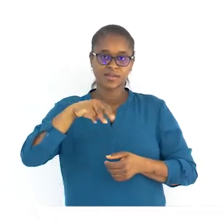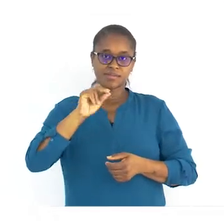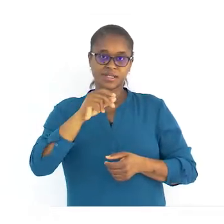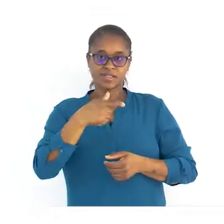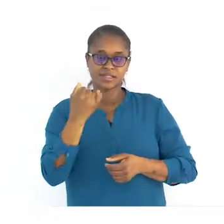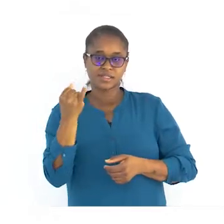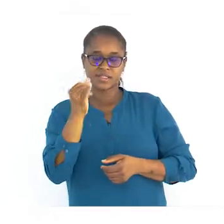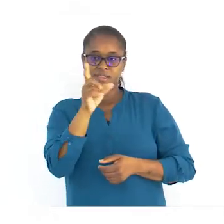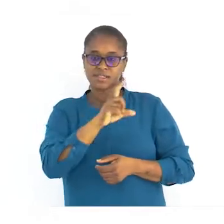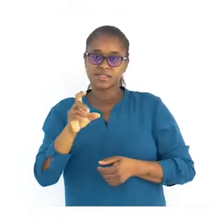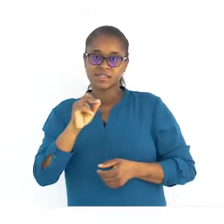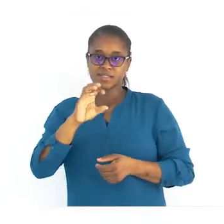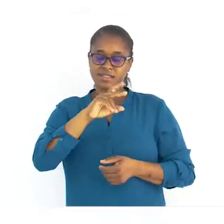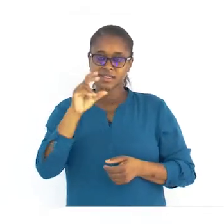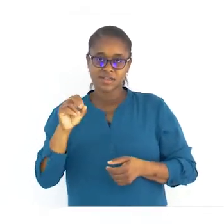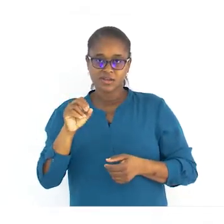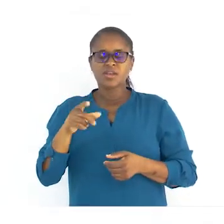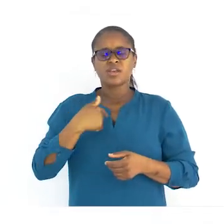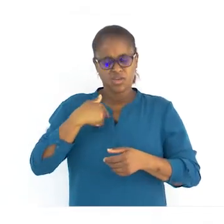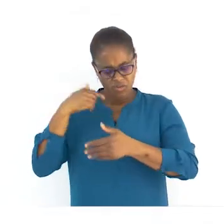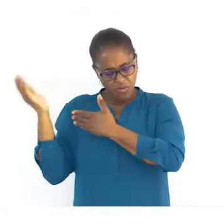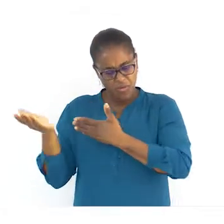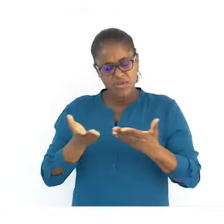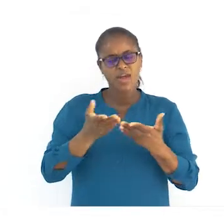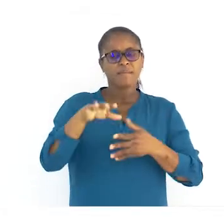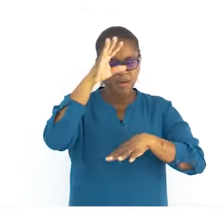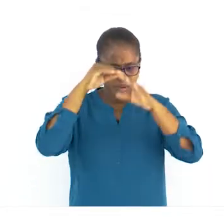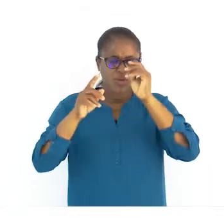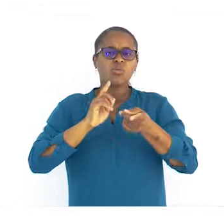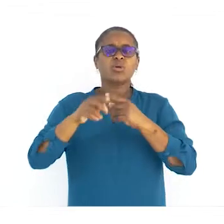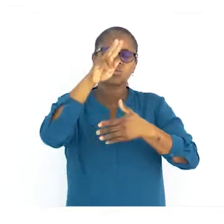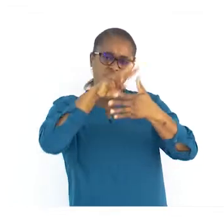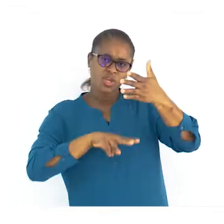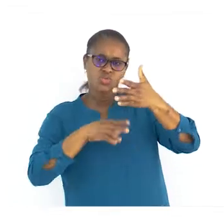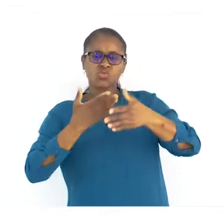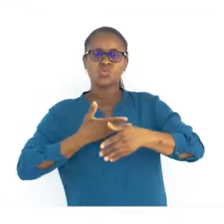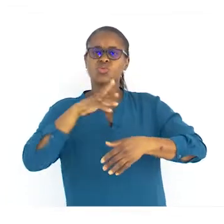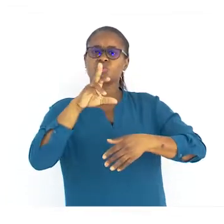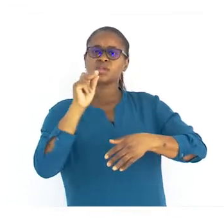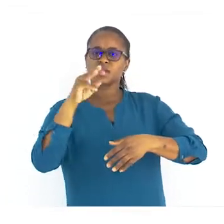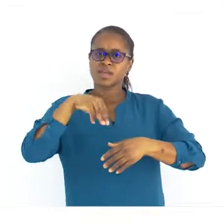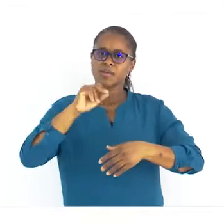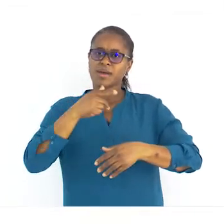agora para aprendermos o que é isso de um texto dramático.